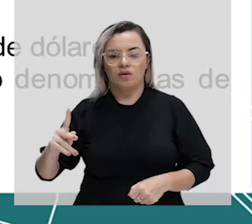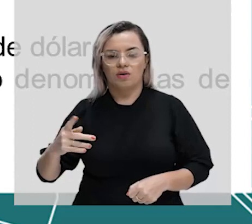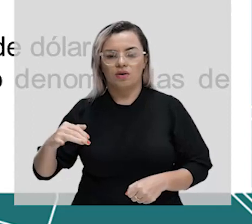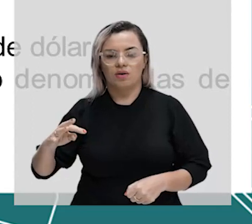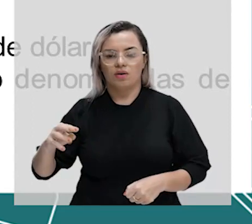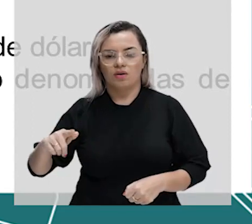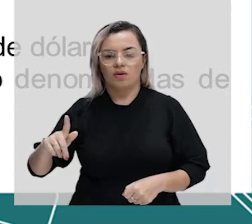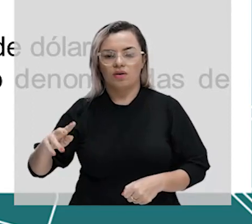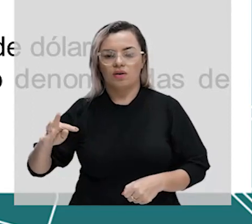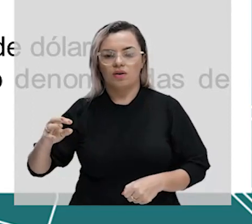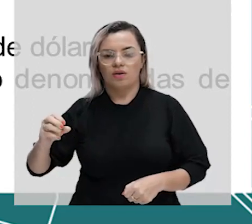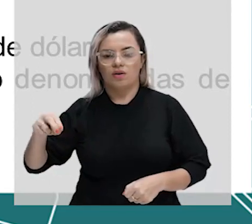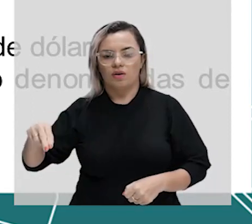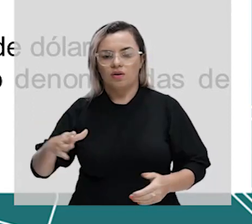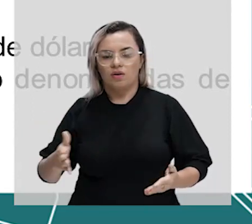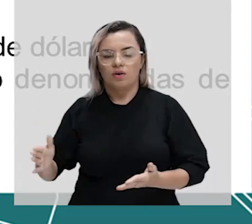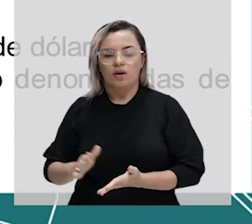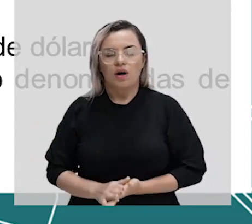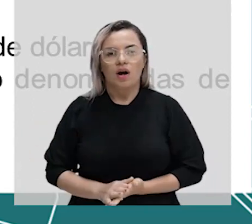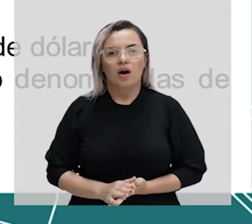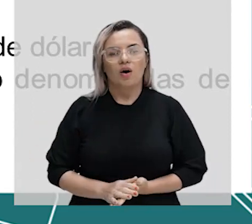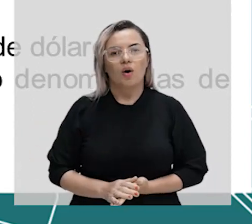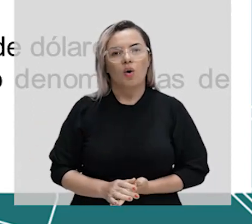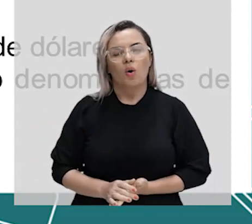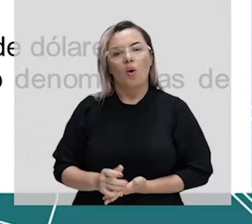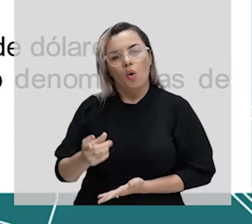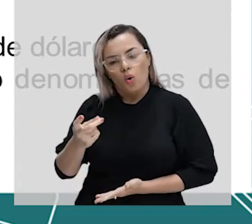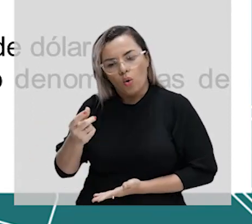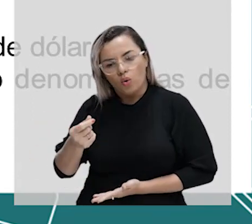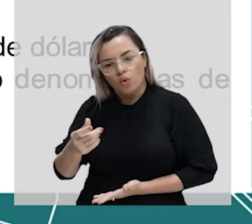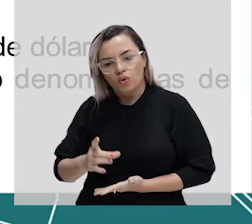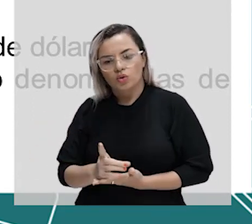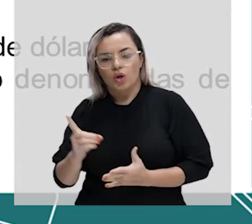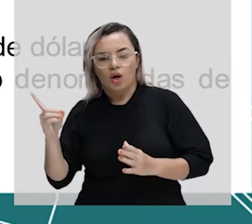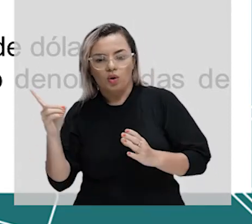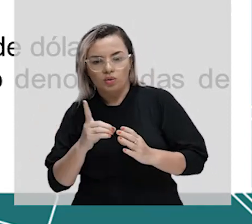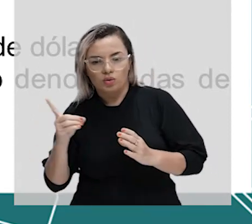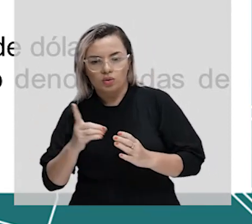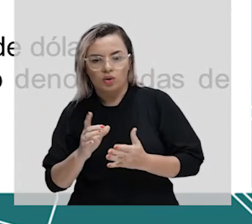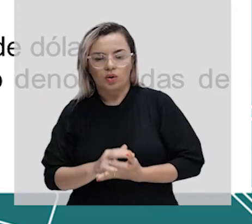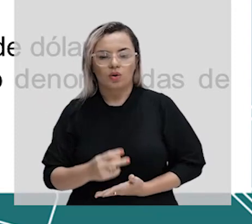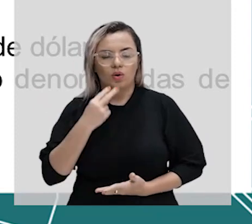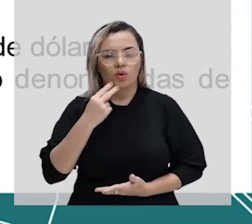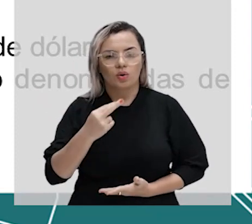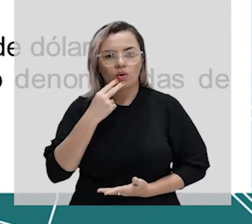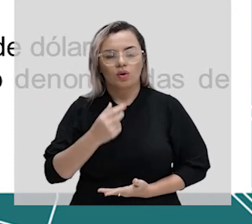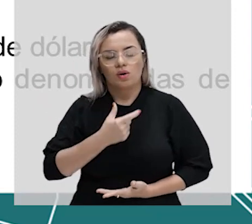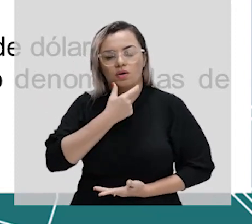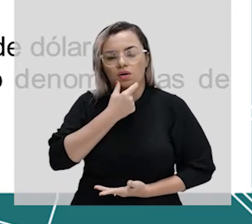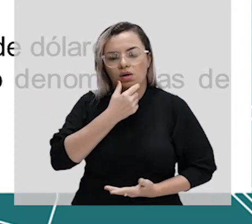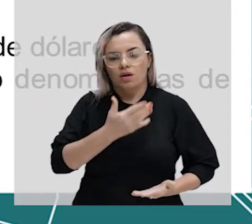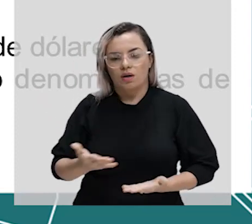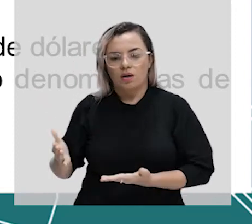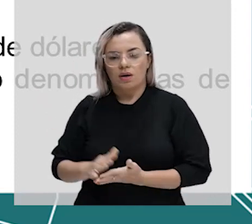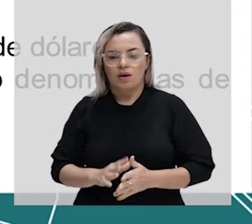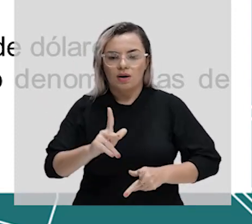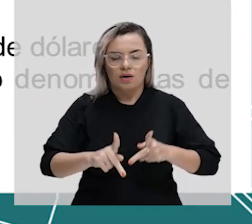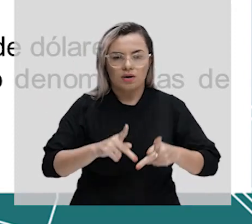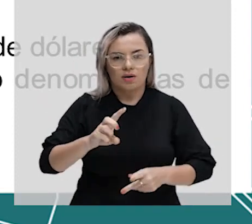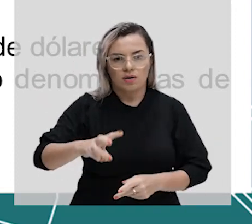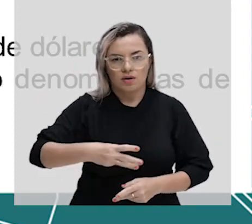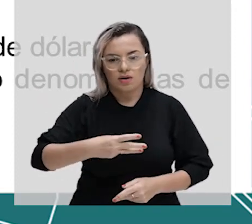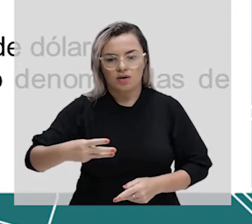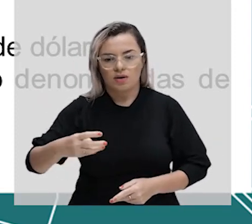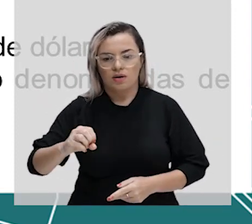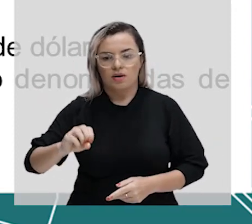idioma oficial é o inglês, tá? Mas tu tem também ali o espanhol em algumas regiões também sendo muito falado. População dos Estados Unidos, 330 milhões de